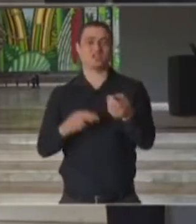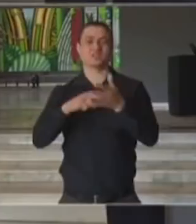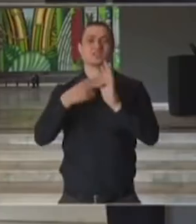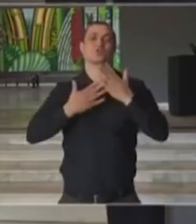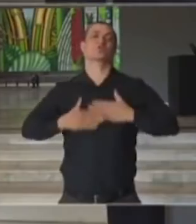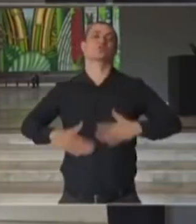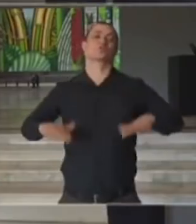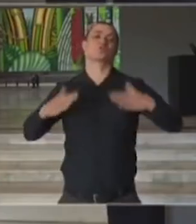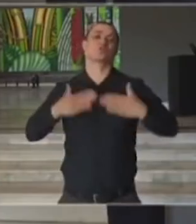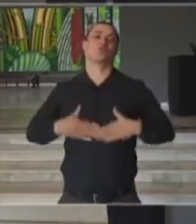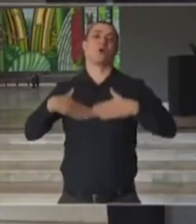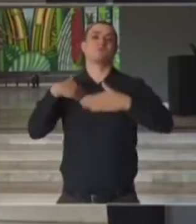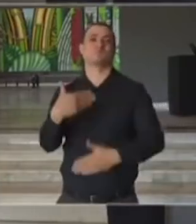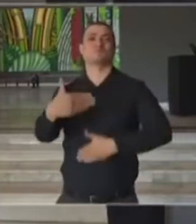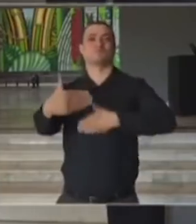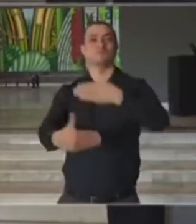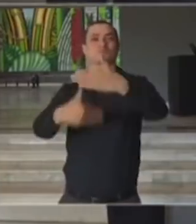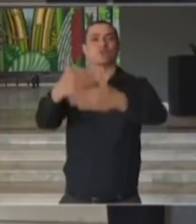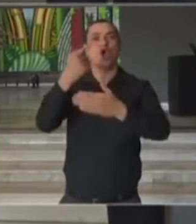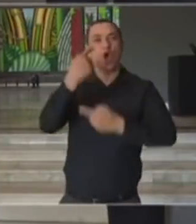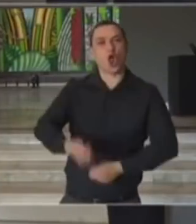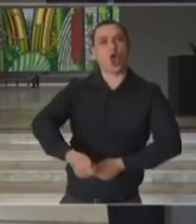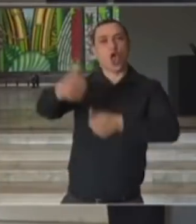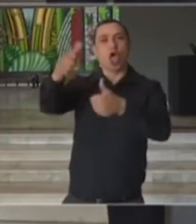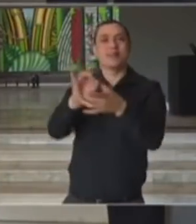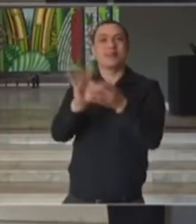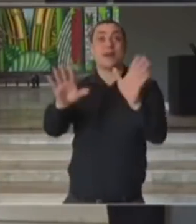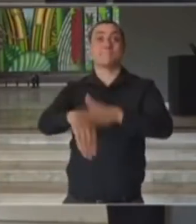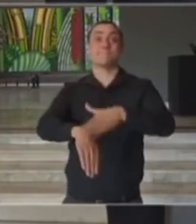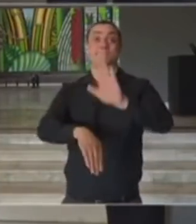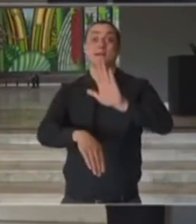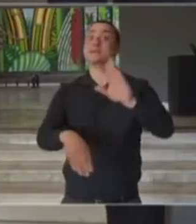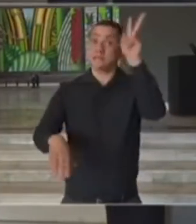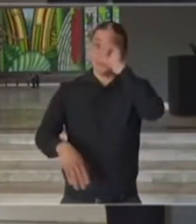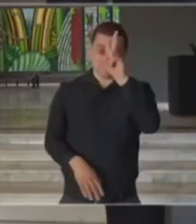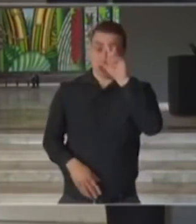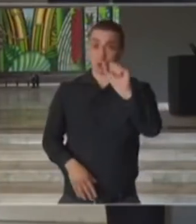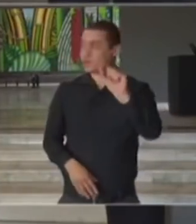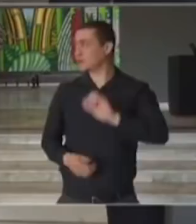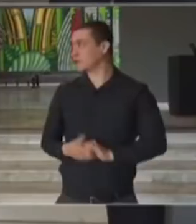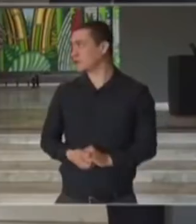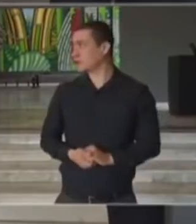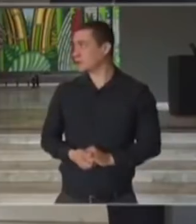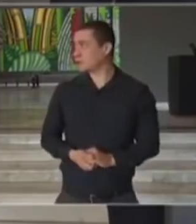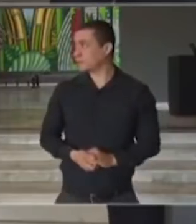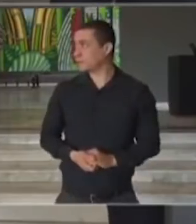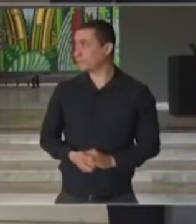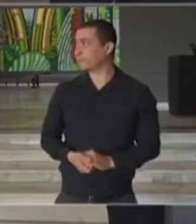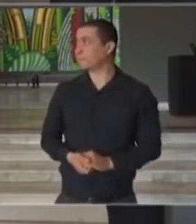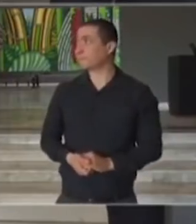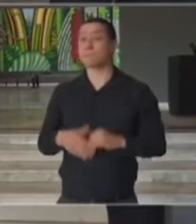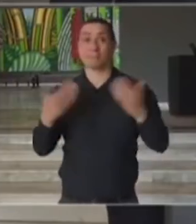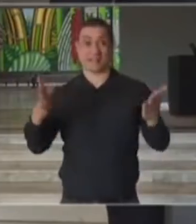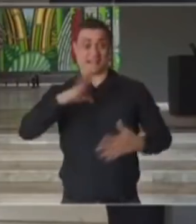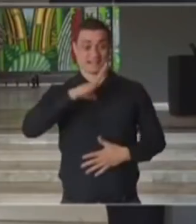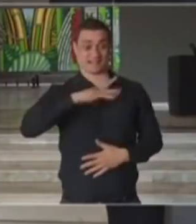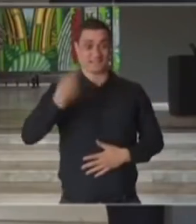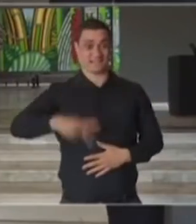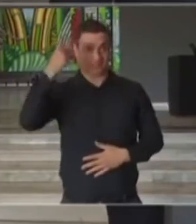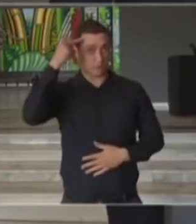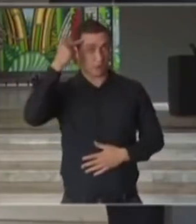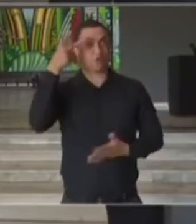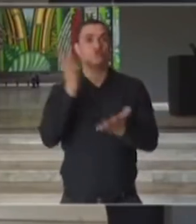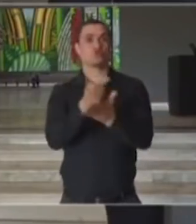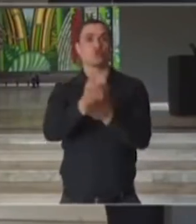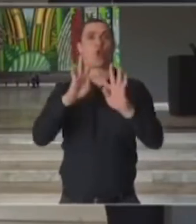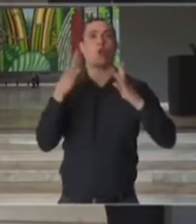tranquilidade de podermos avançar na flexibilização, lembrando inclusive, próxima, que a cidade continua